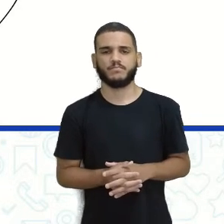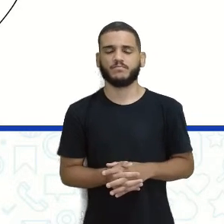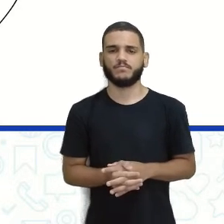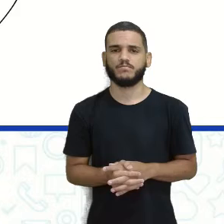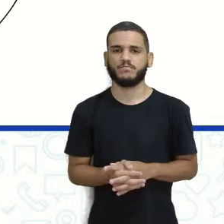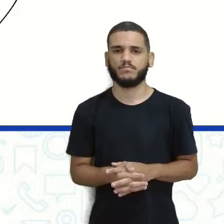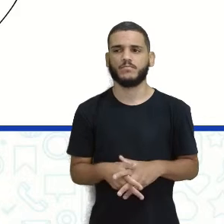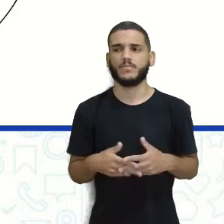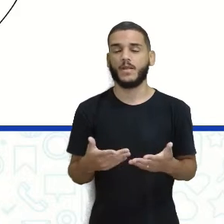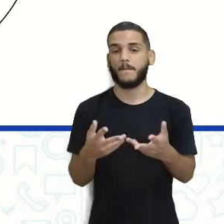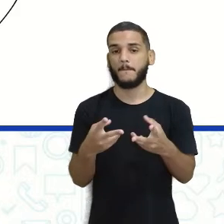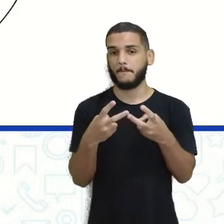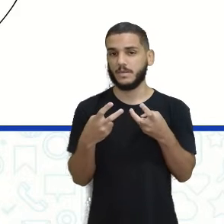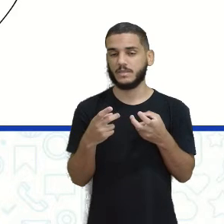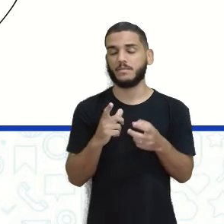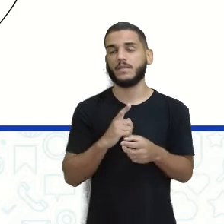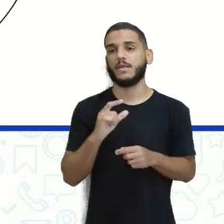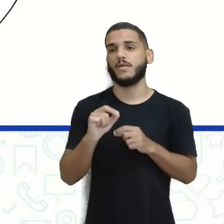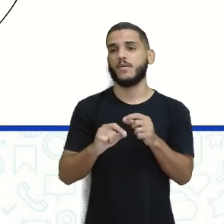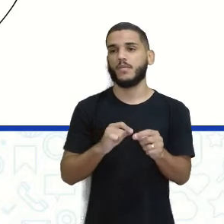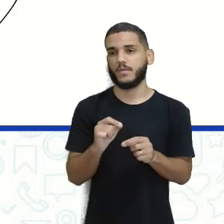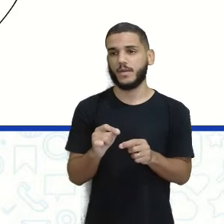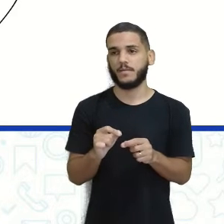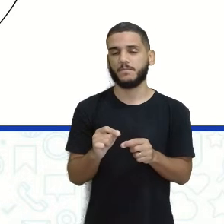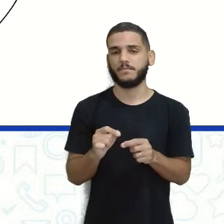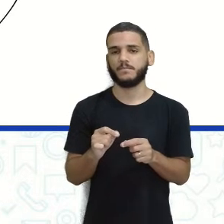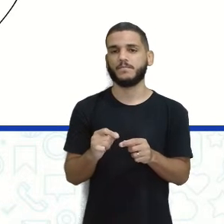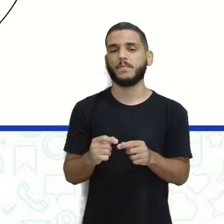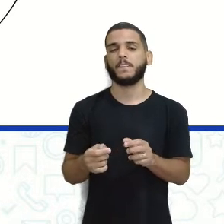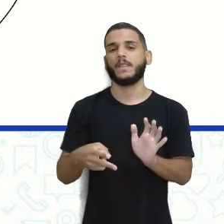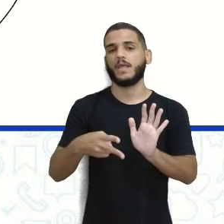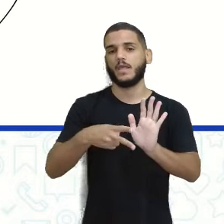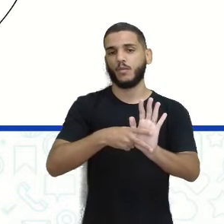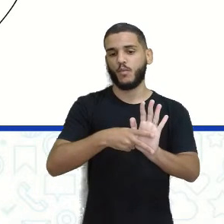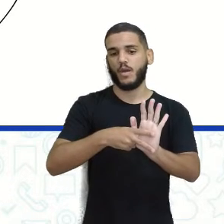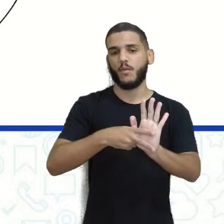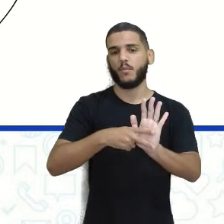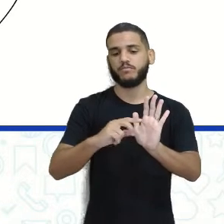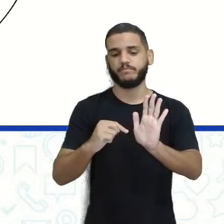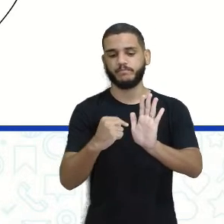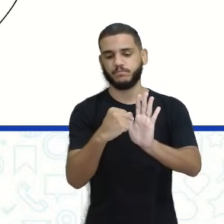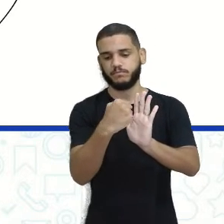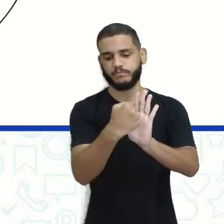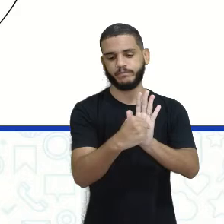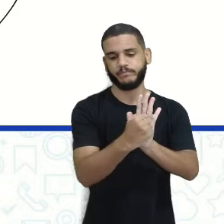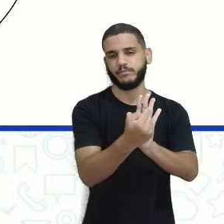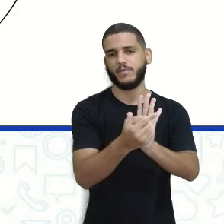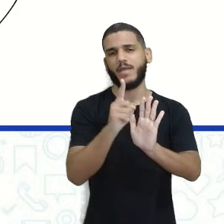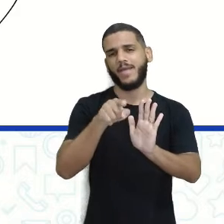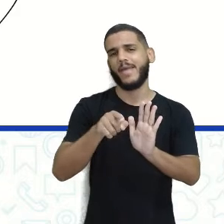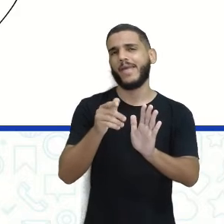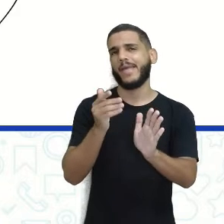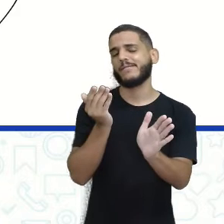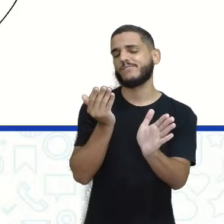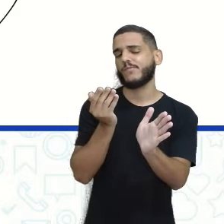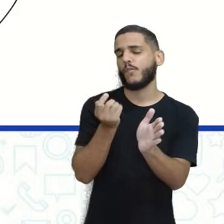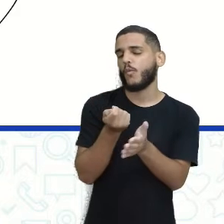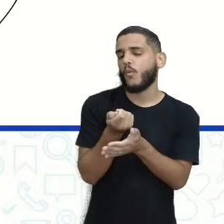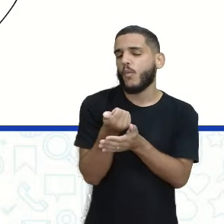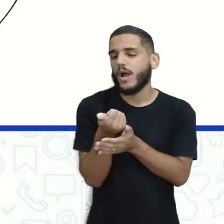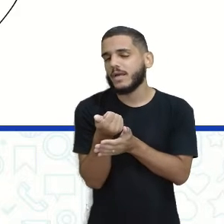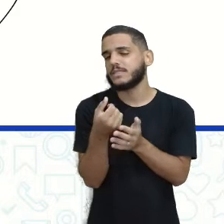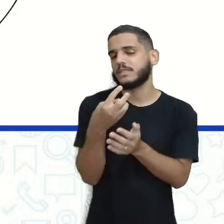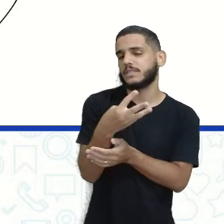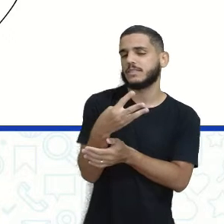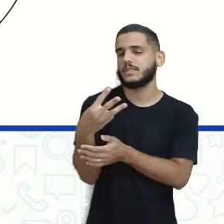0,3333. Observe na tela que tem um tiozinho em cima do igual. Isso quer dizer que é aproximadamente 33%. Que só